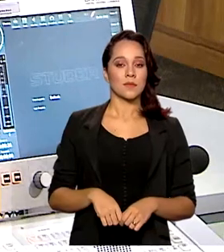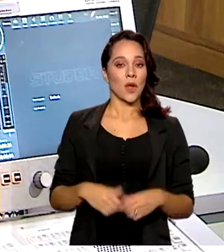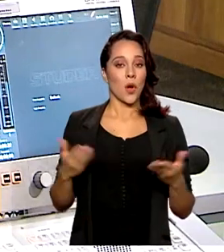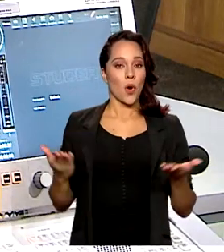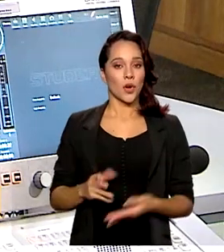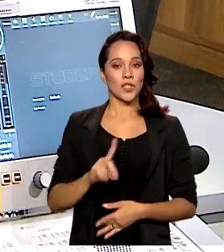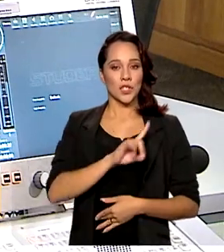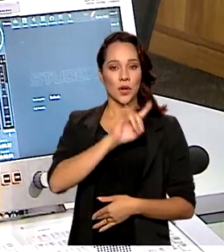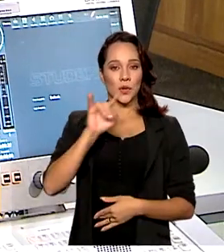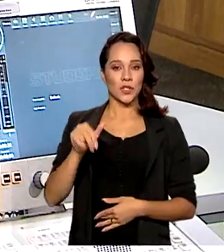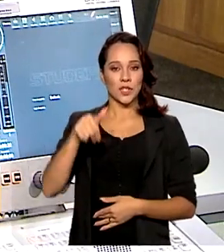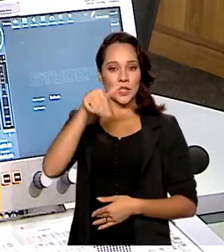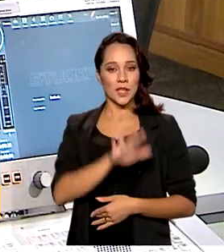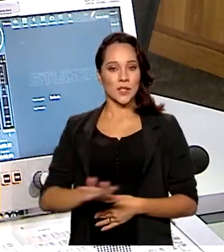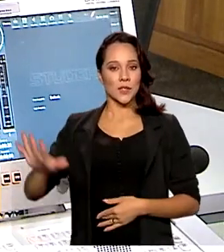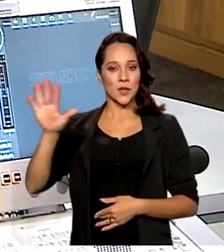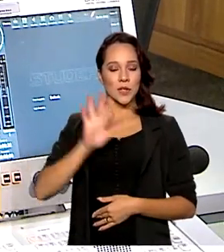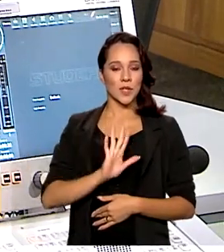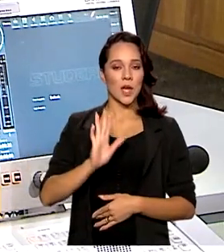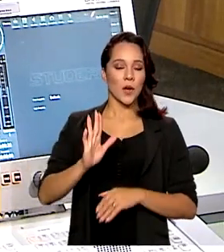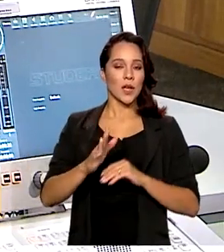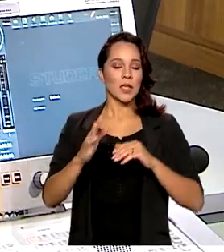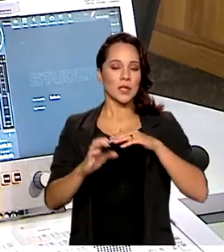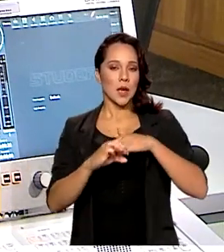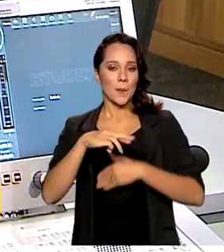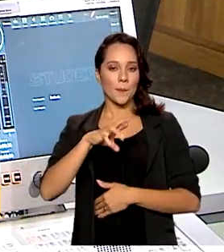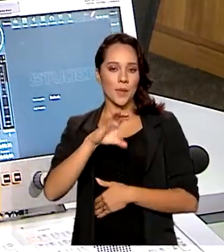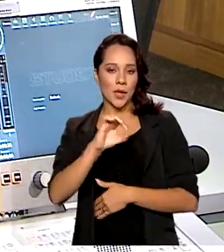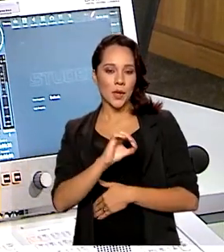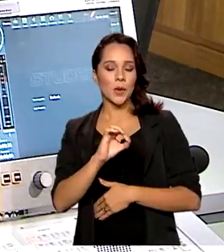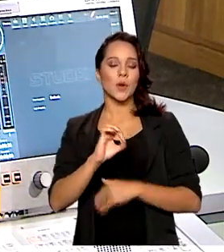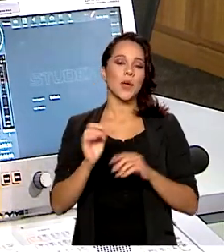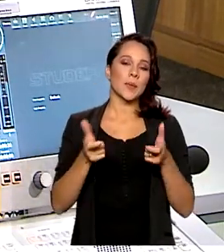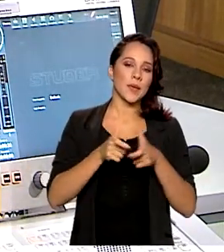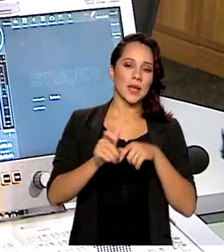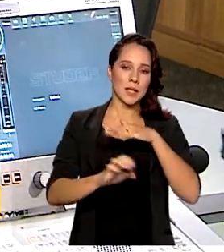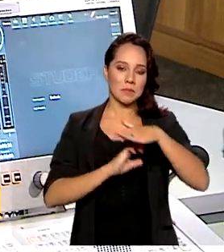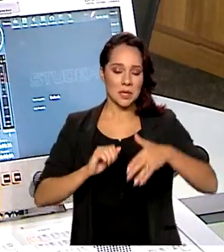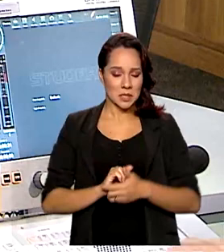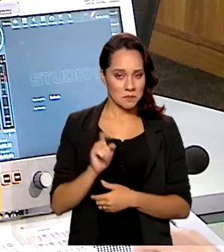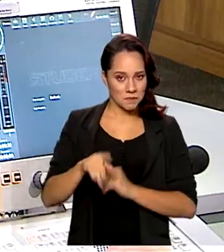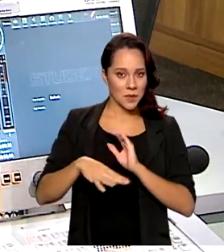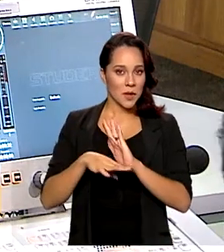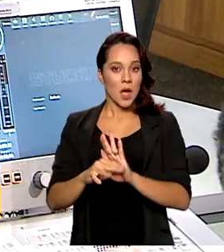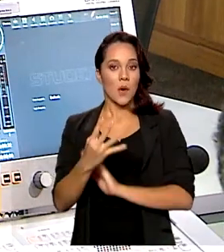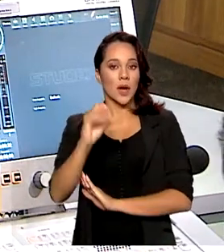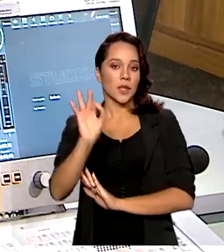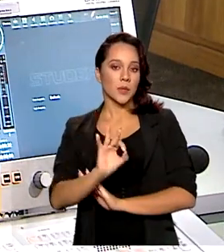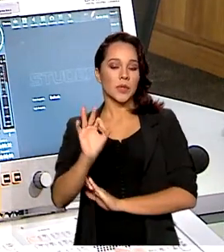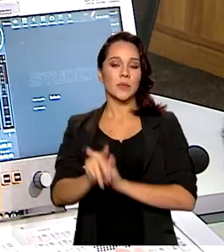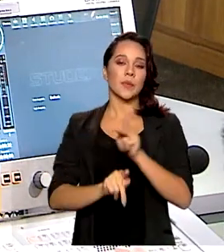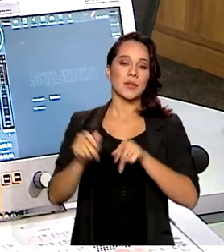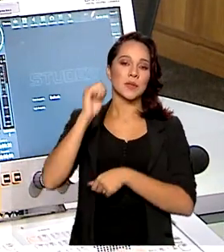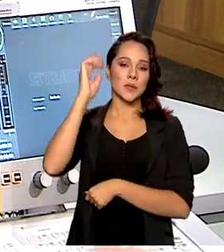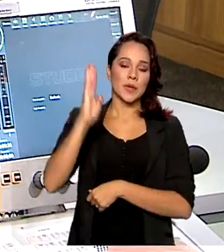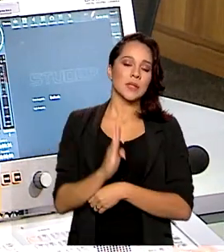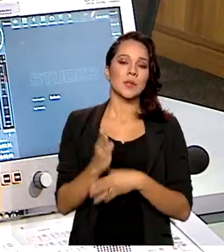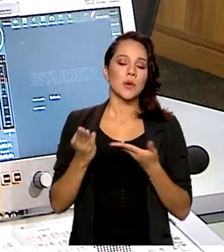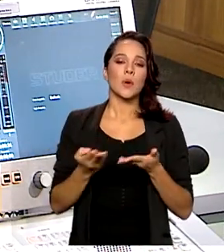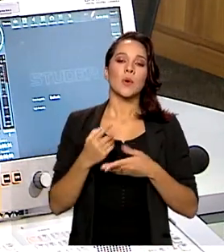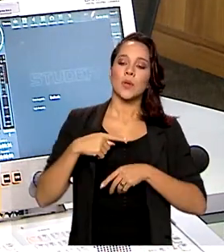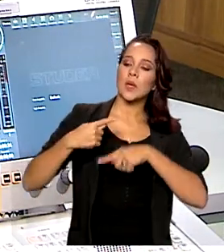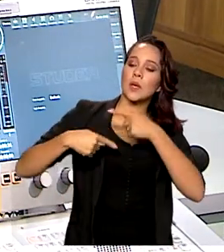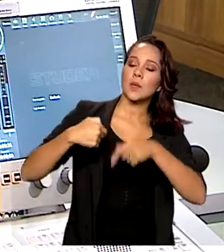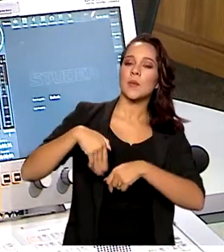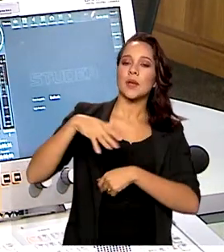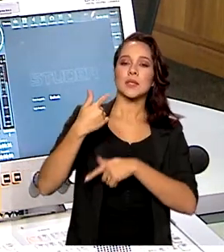Hoje é o Dia Nacional da Micro e Pequena Empresa. Os pequenos negócios beneficiam 40% dos brasileiros por meio da geração